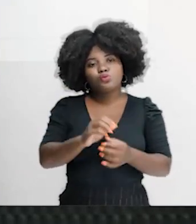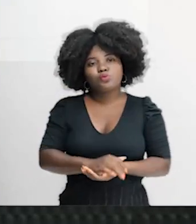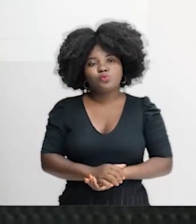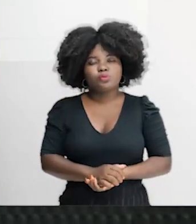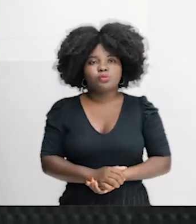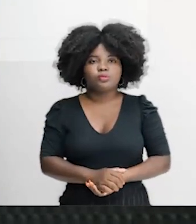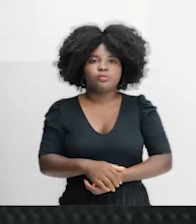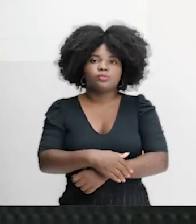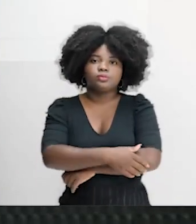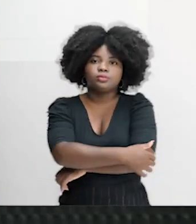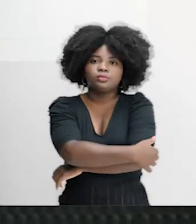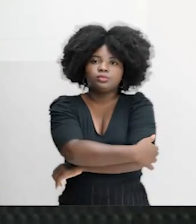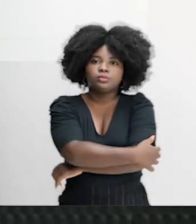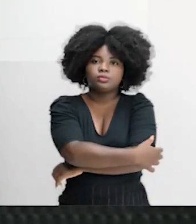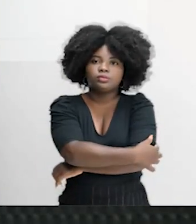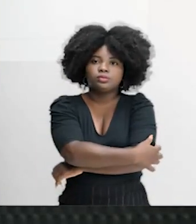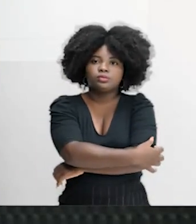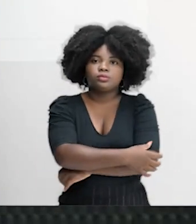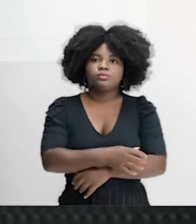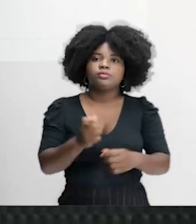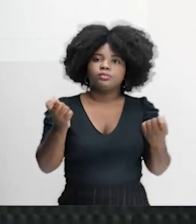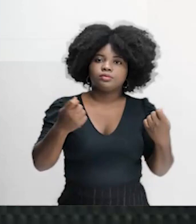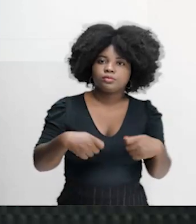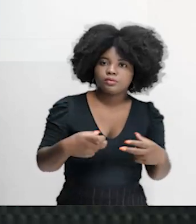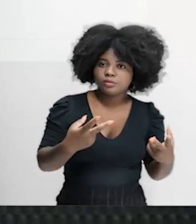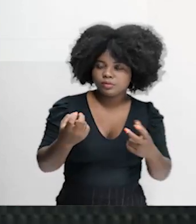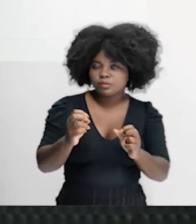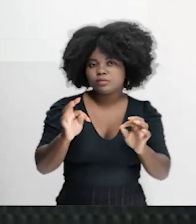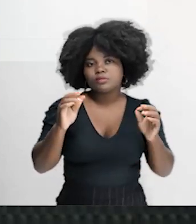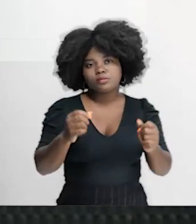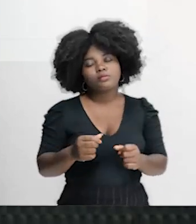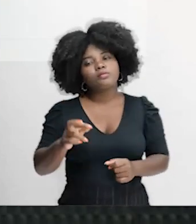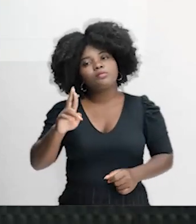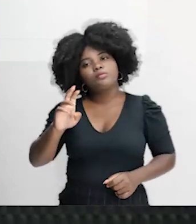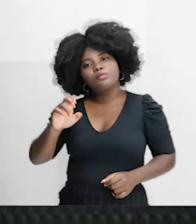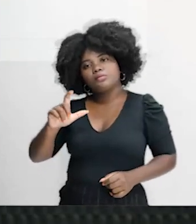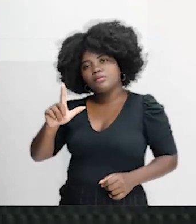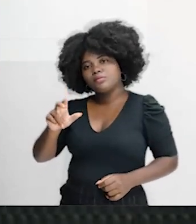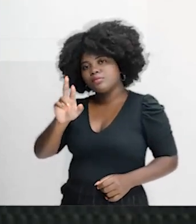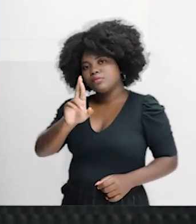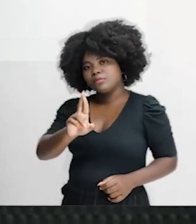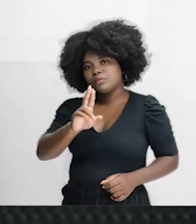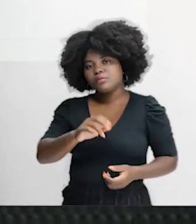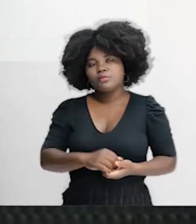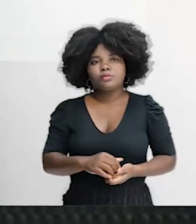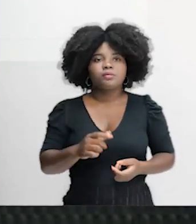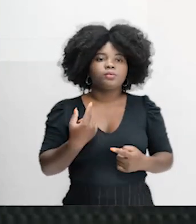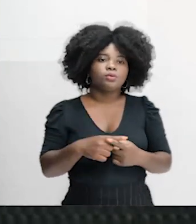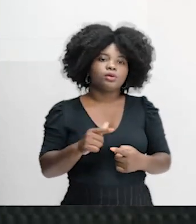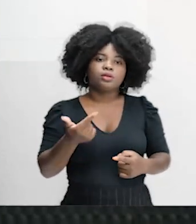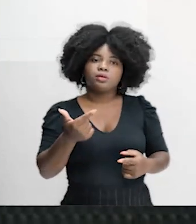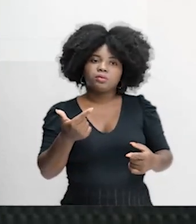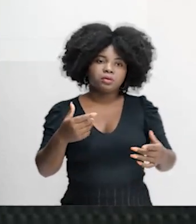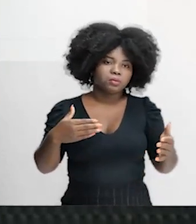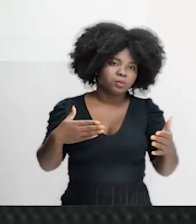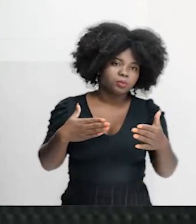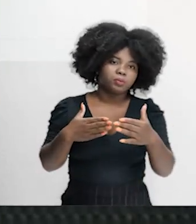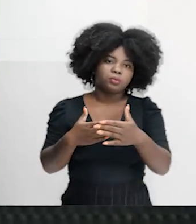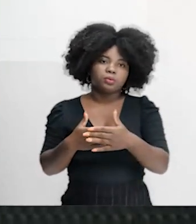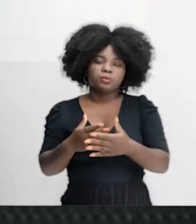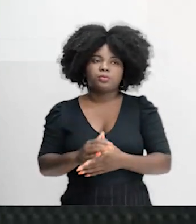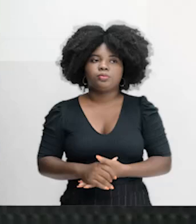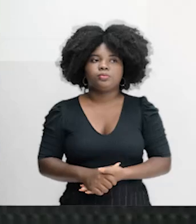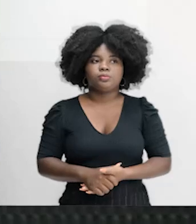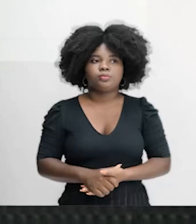função. O conjunto imagem da função você pode dizer que são todos os reais. Tá? Aqui você não tem limite. Ó. Tá?